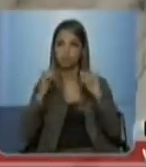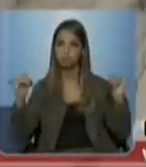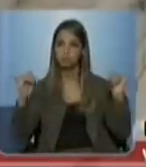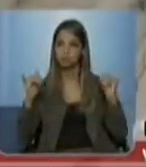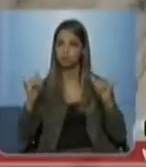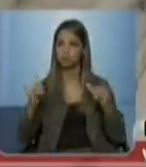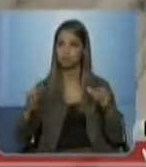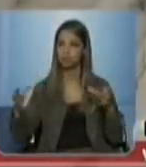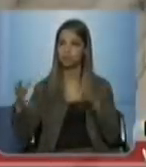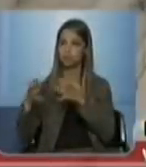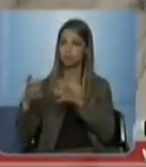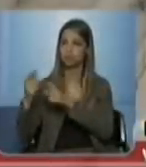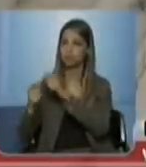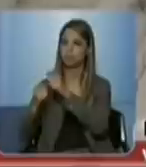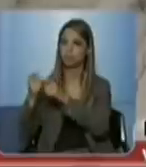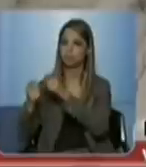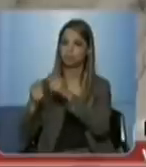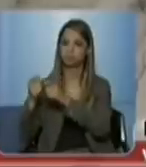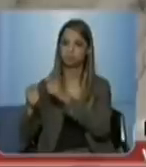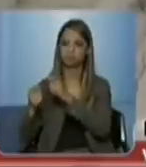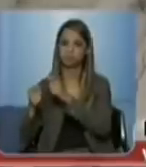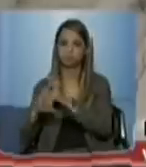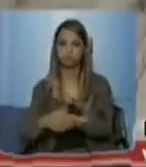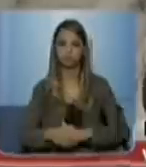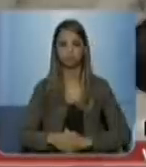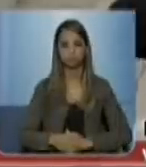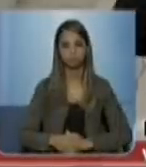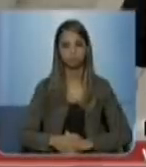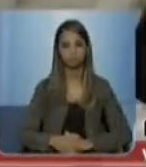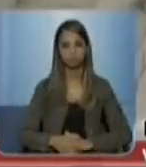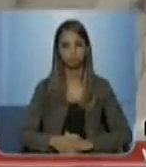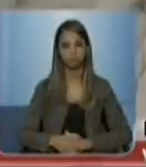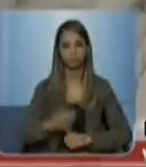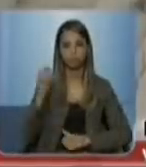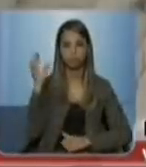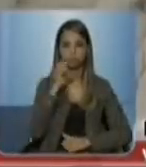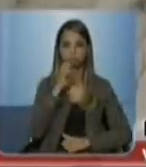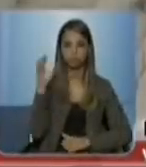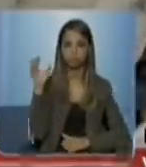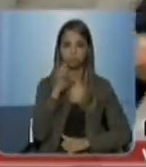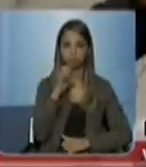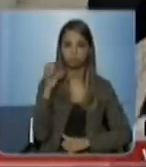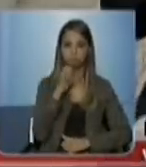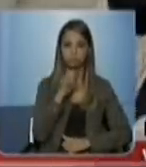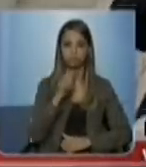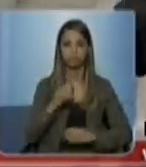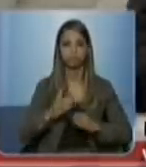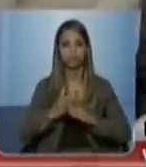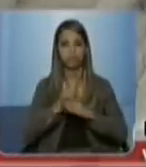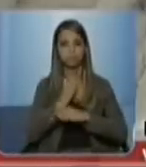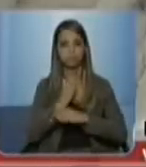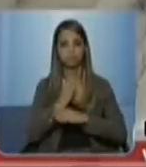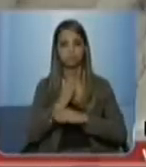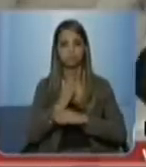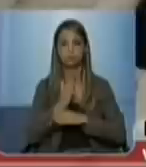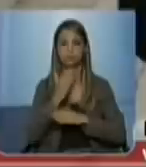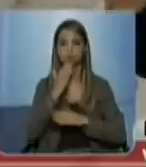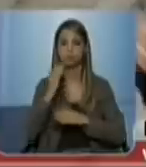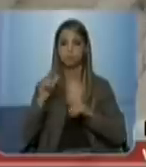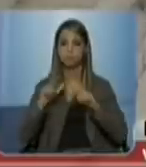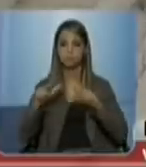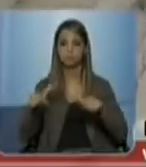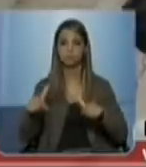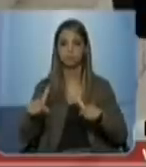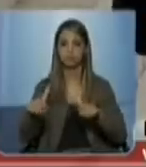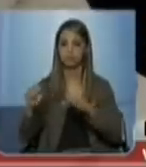comissão de atividade econômicas na urgência da aprovação do nosso requerimento convocando tanto